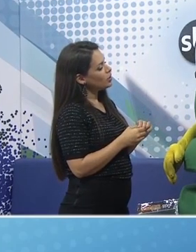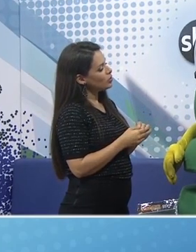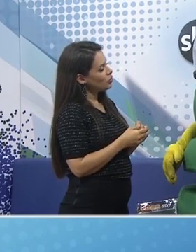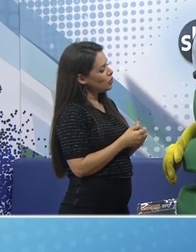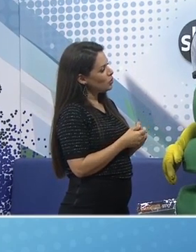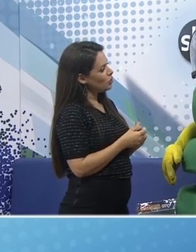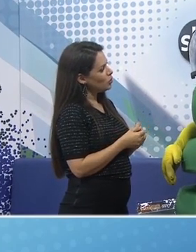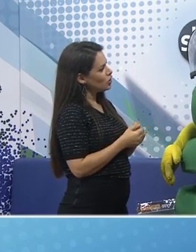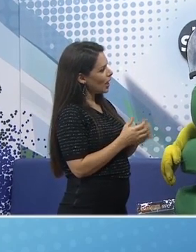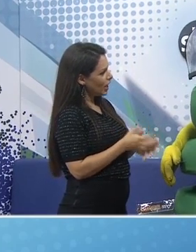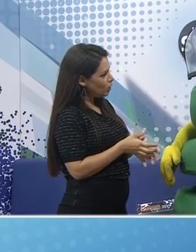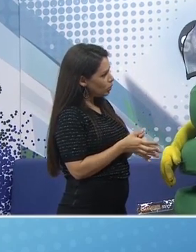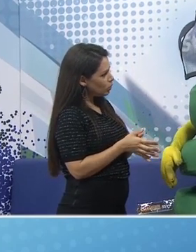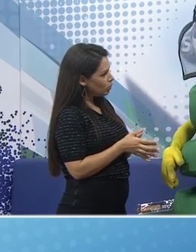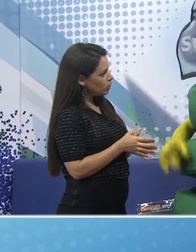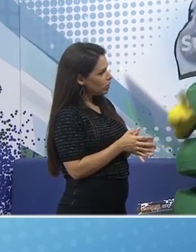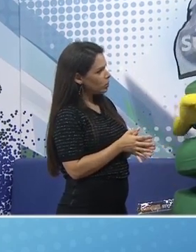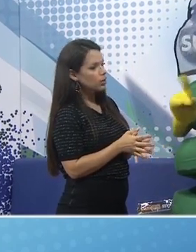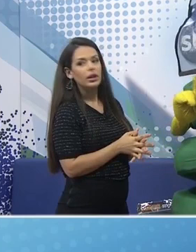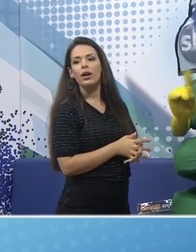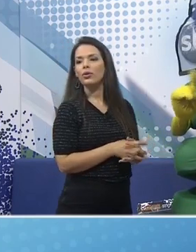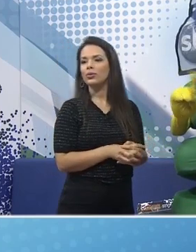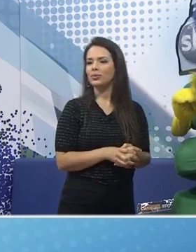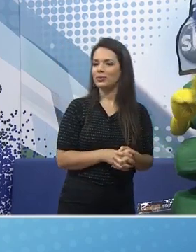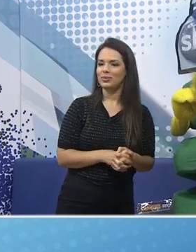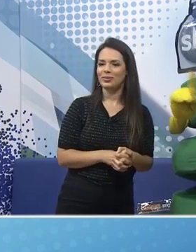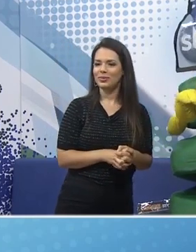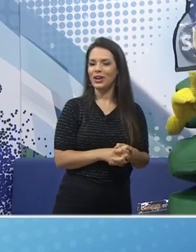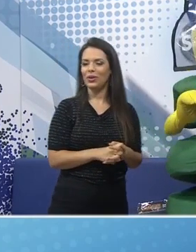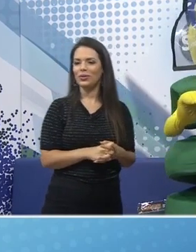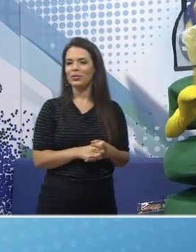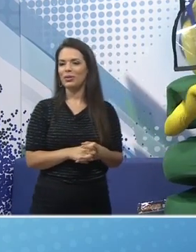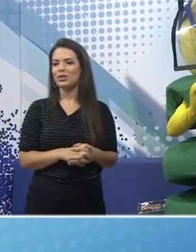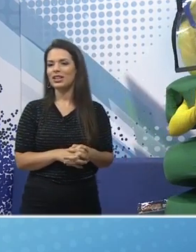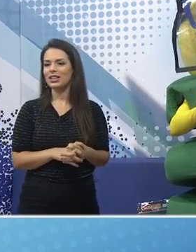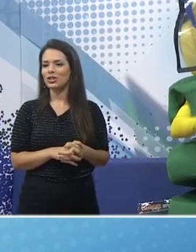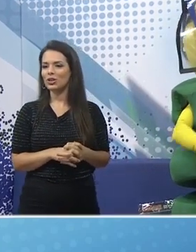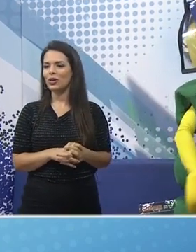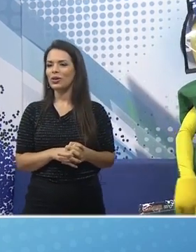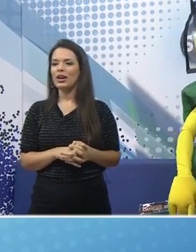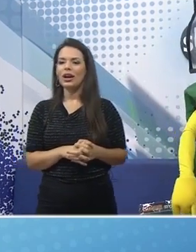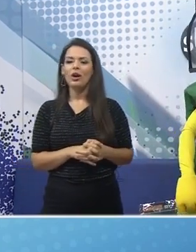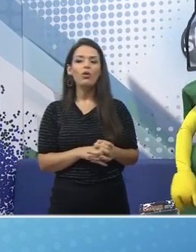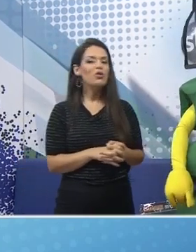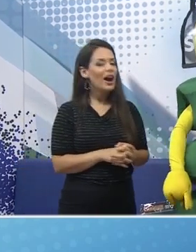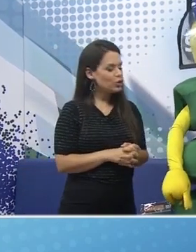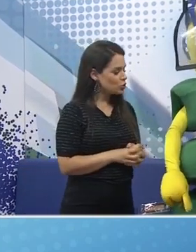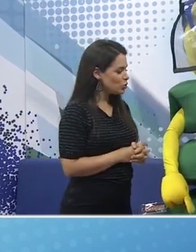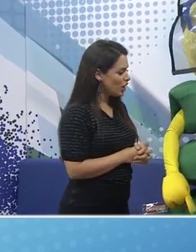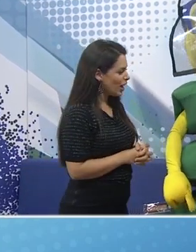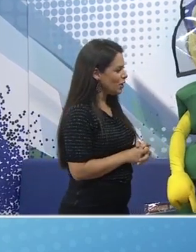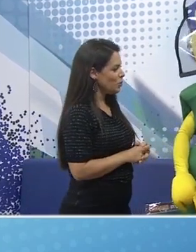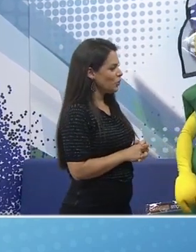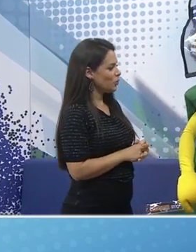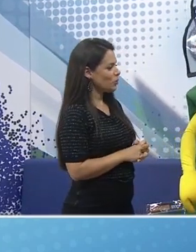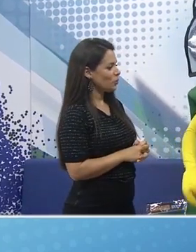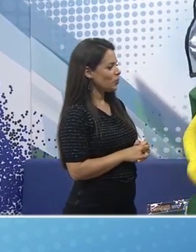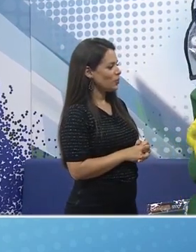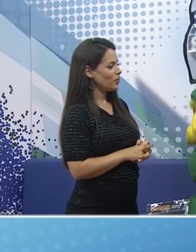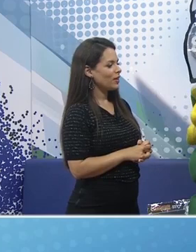o Botafogo já caiu? Não. Não, Pedro Certezas, não. O Vasco já